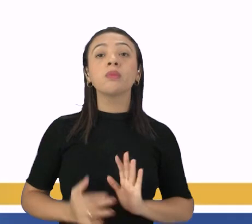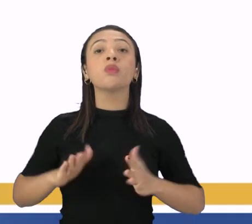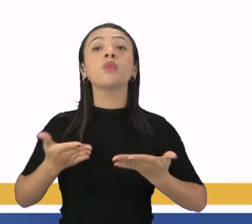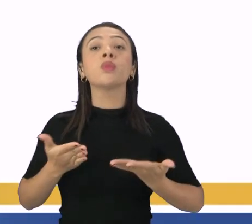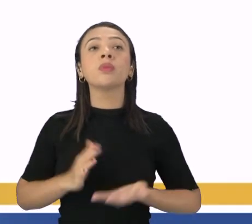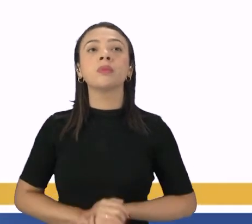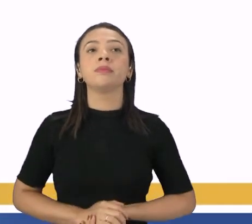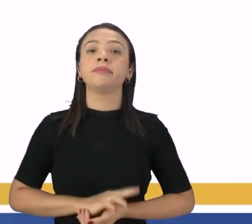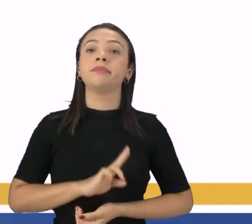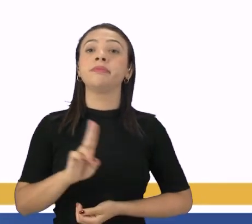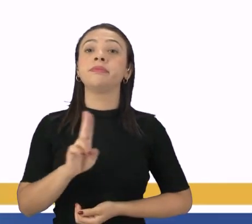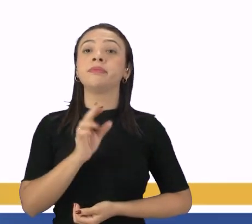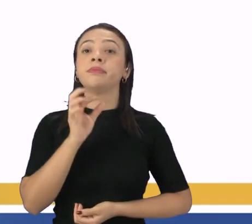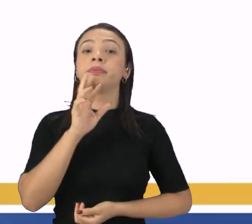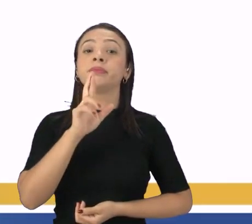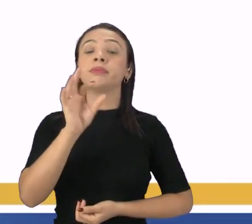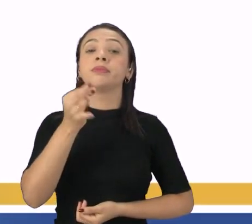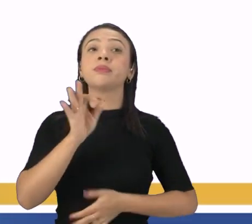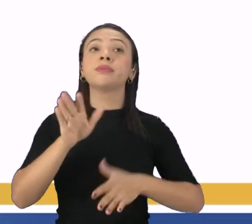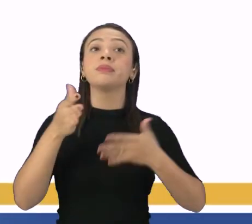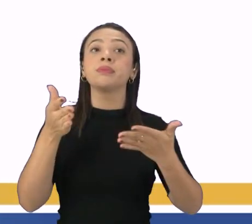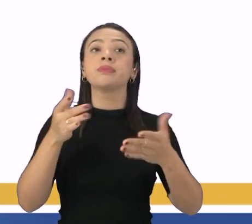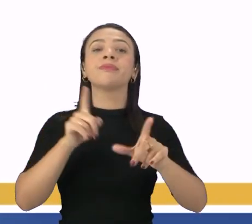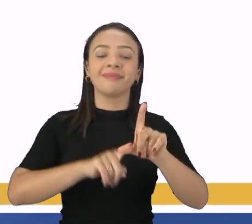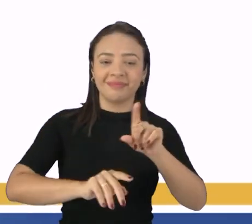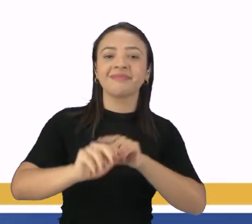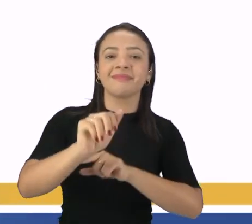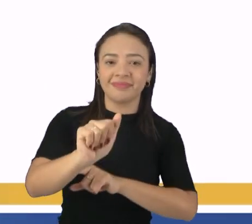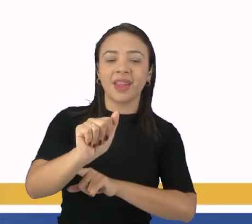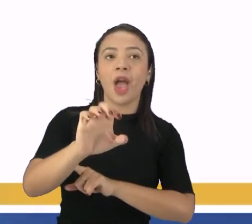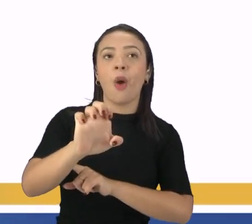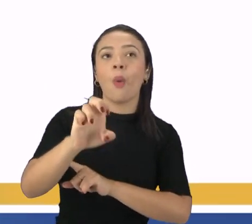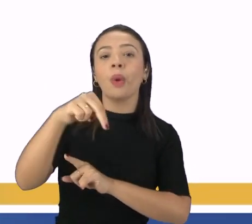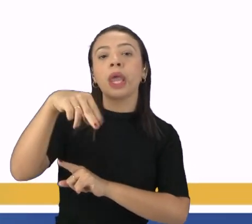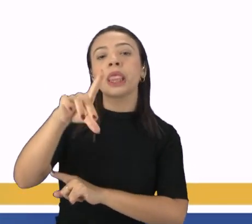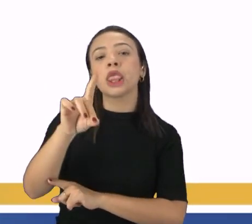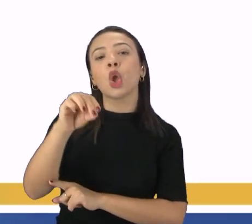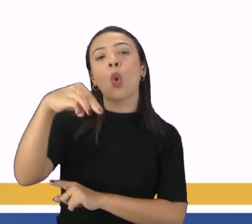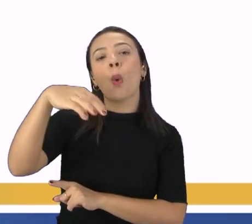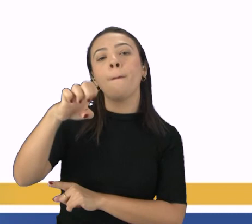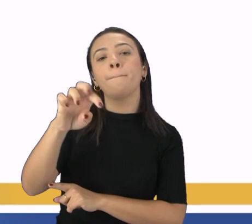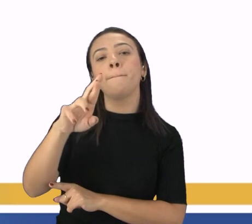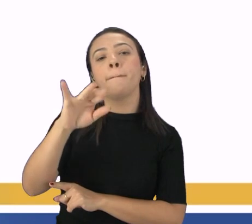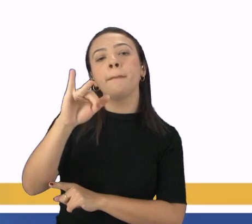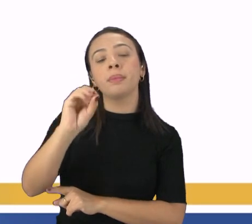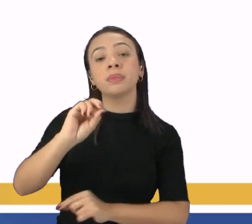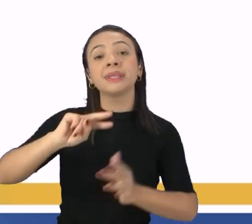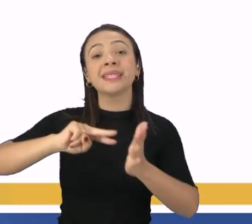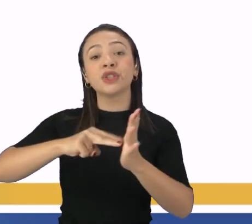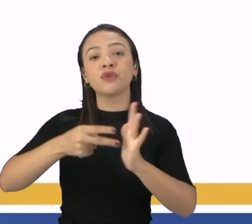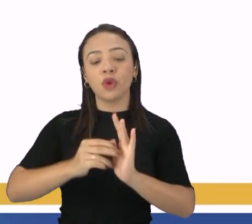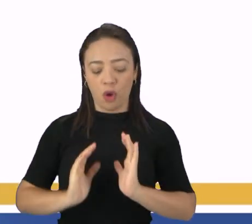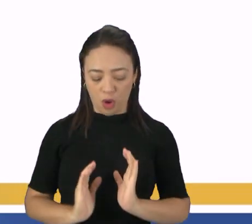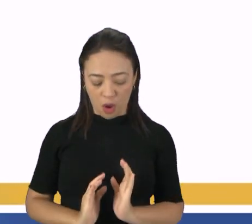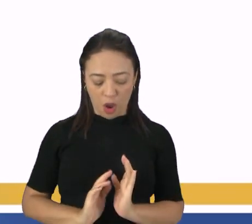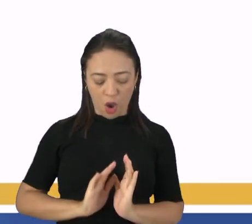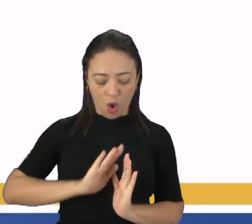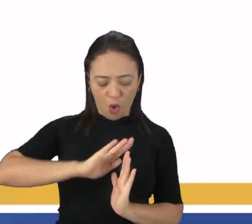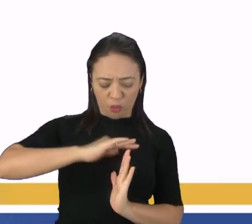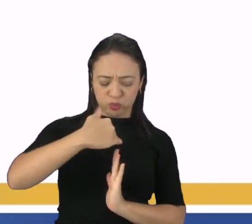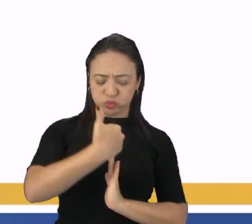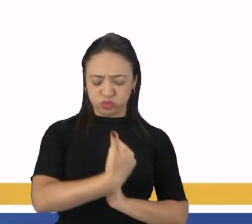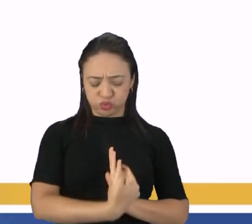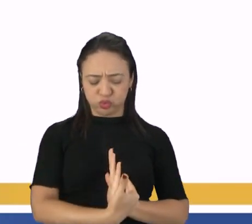A resposta é... Claro que é a letra A, tá, gente? O endométrio é a camada que reveste o útero, tá? É